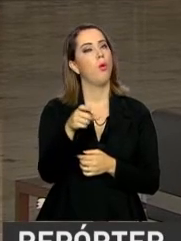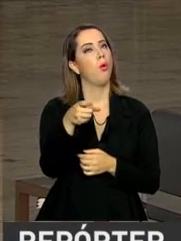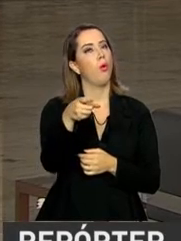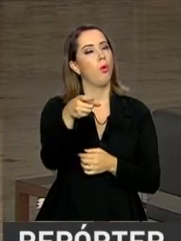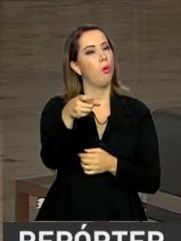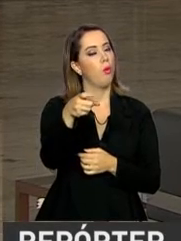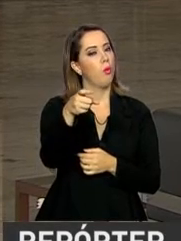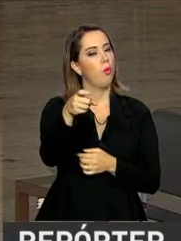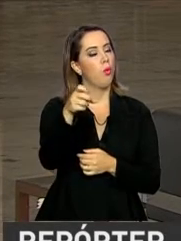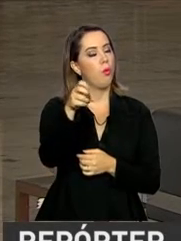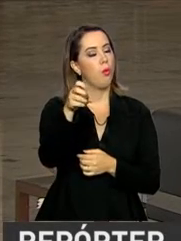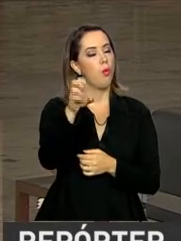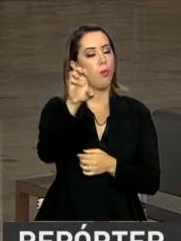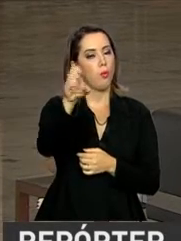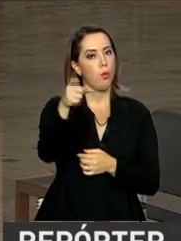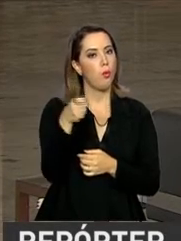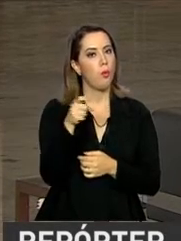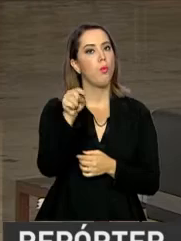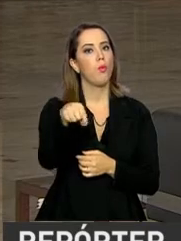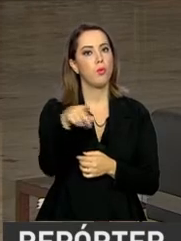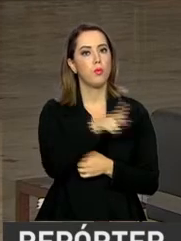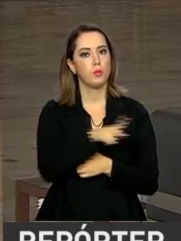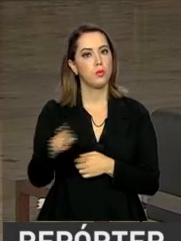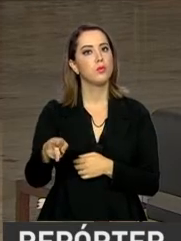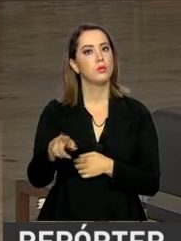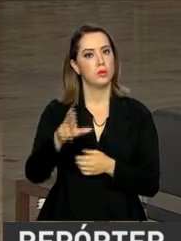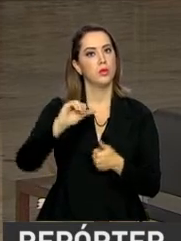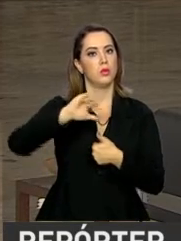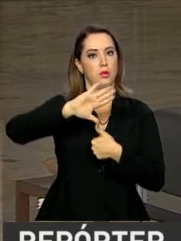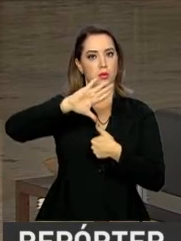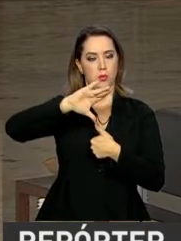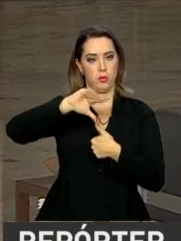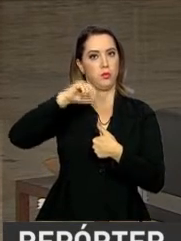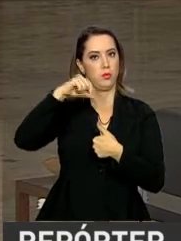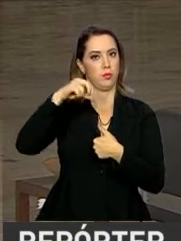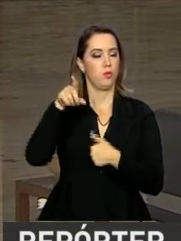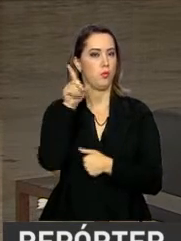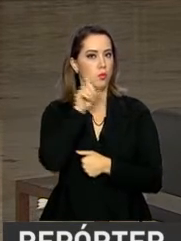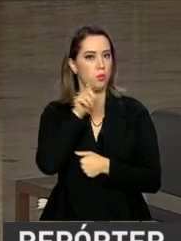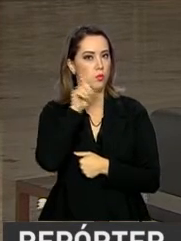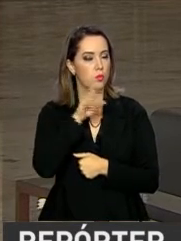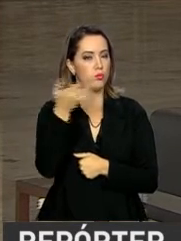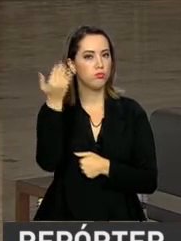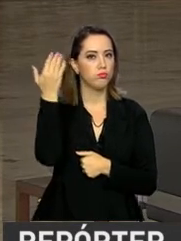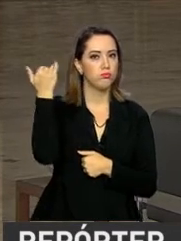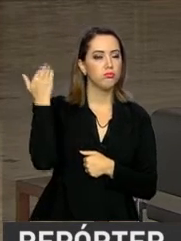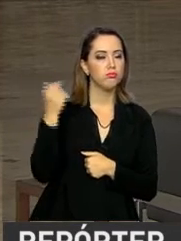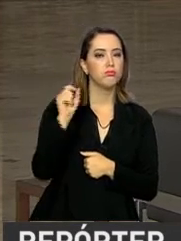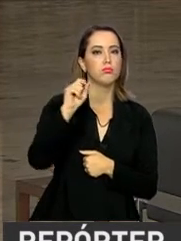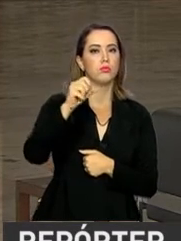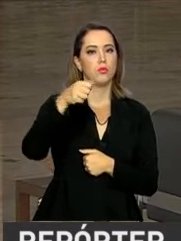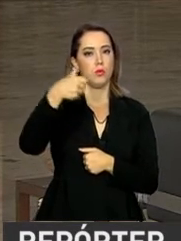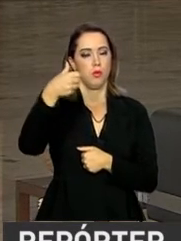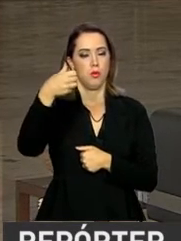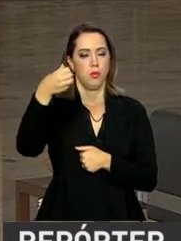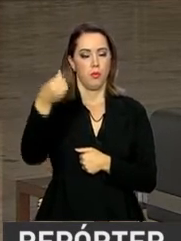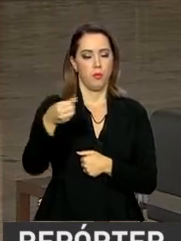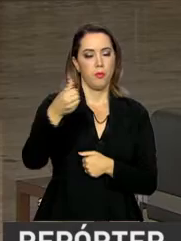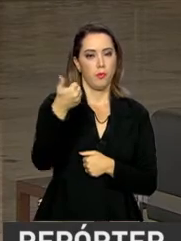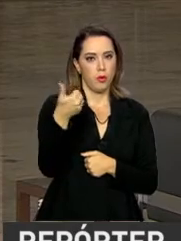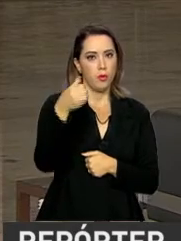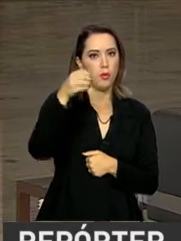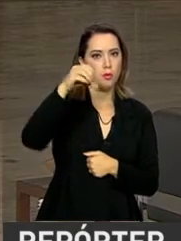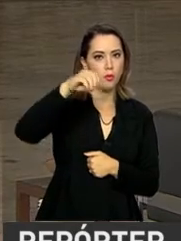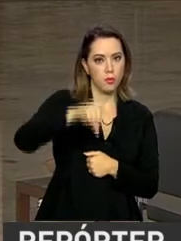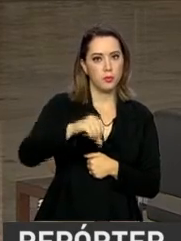americano jimmy carter que governou os estados unidos entre 1977 e 81 também ganhou o prêmio nobel